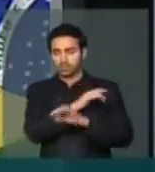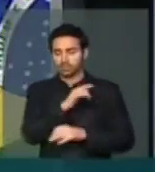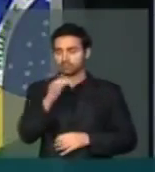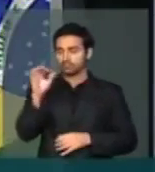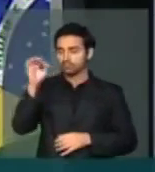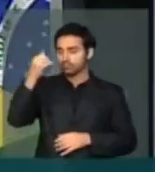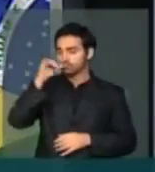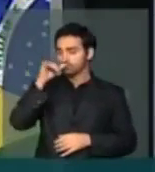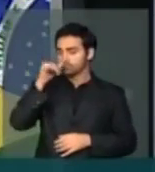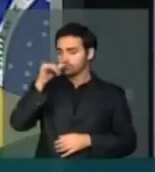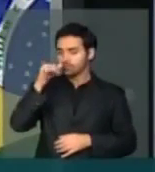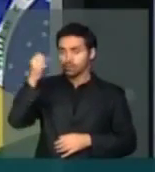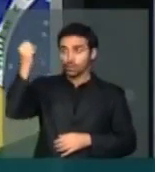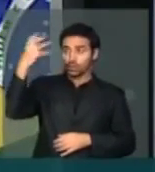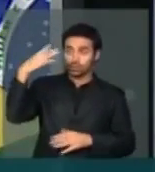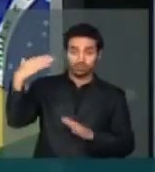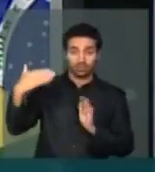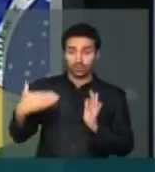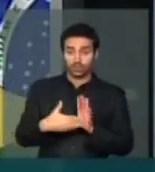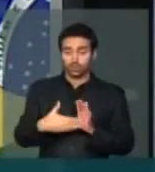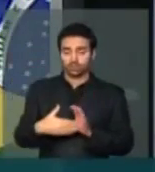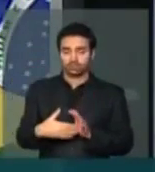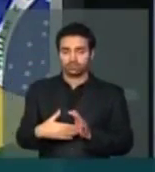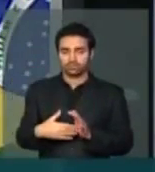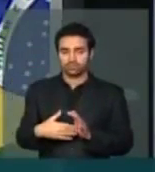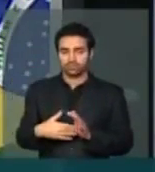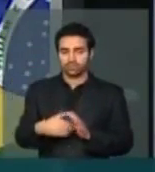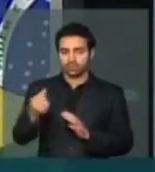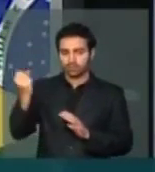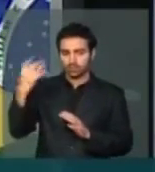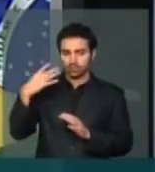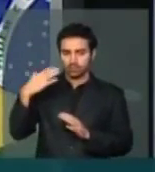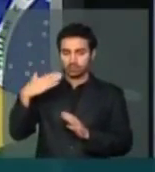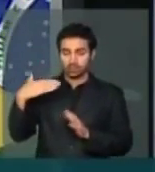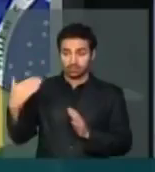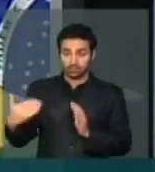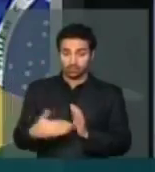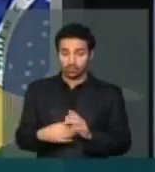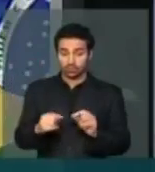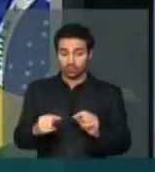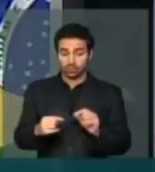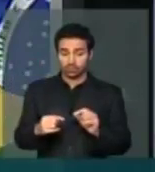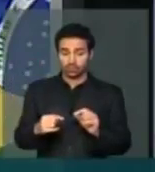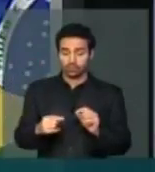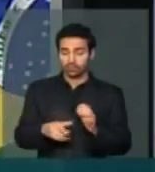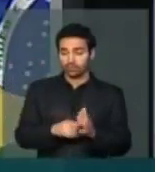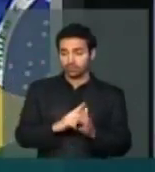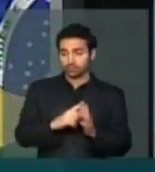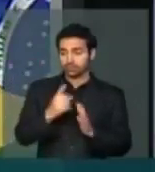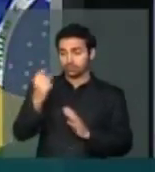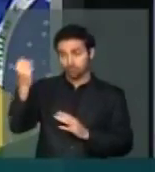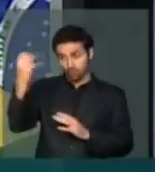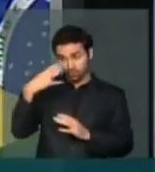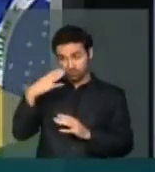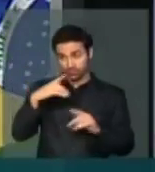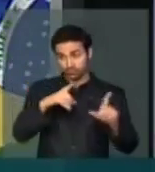Luz para Todos. Aliás, Luz para Todos foi um programa com o nome de Luz do Campo,